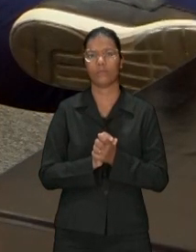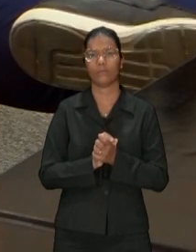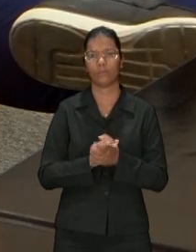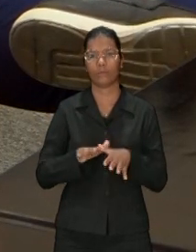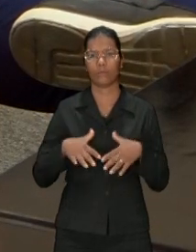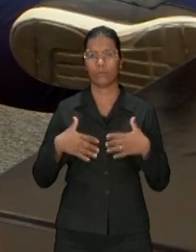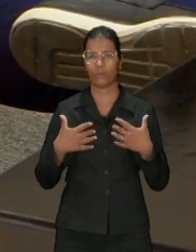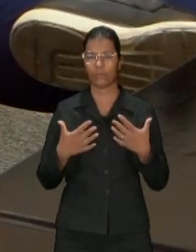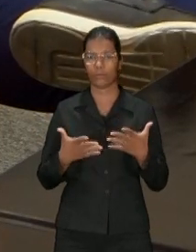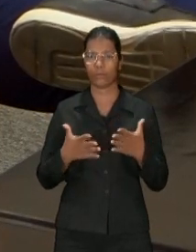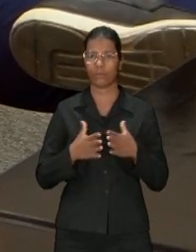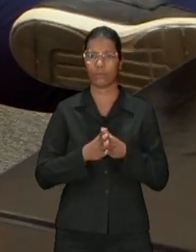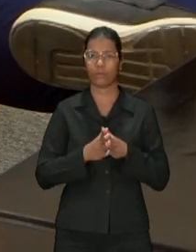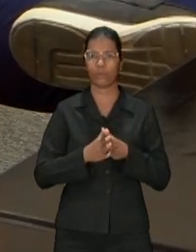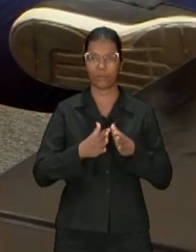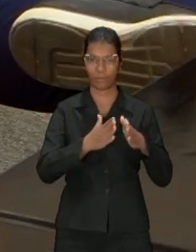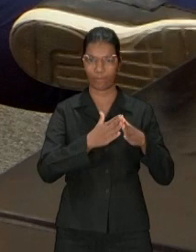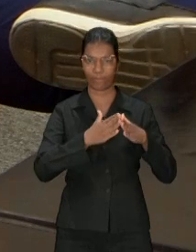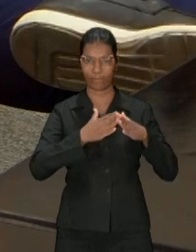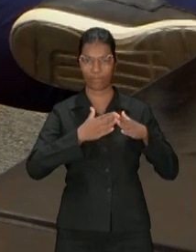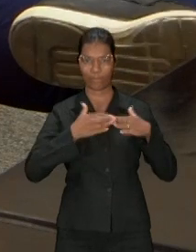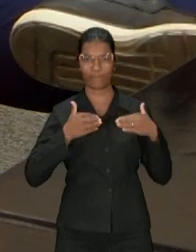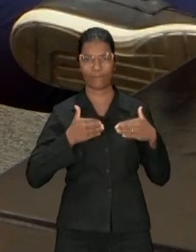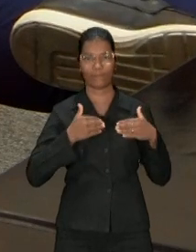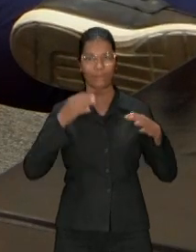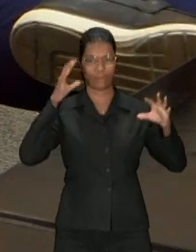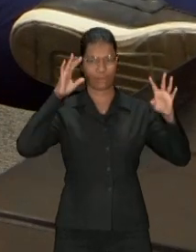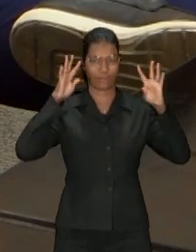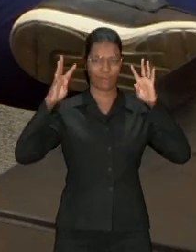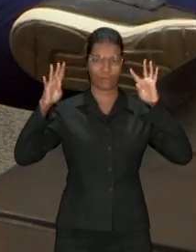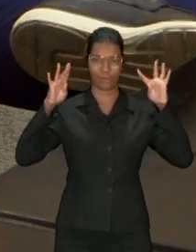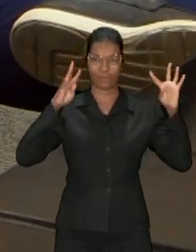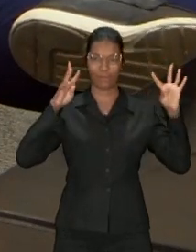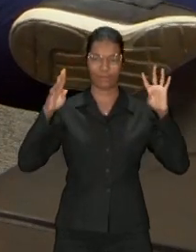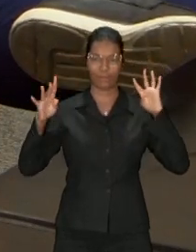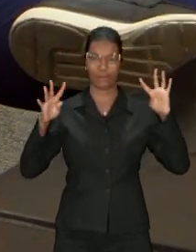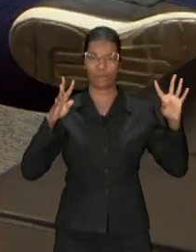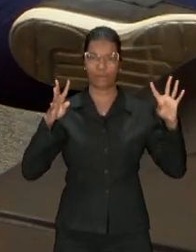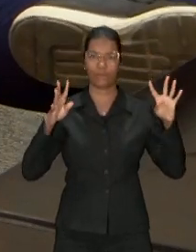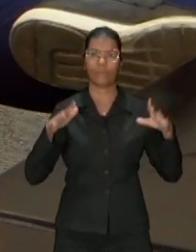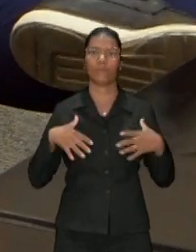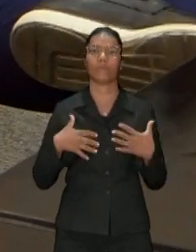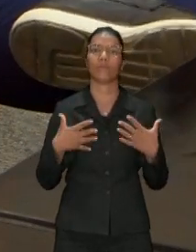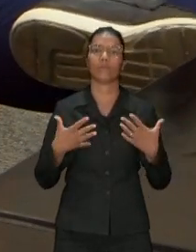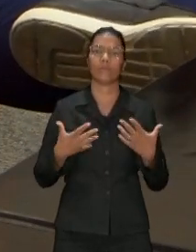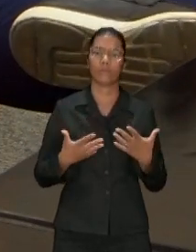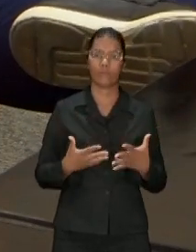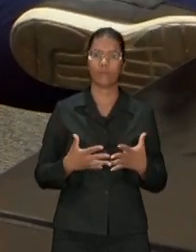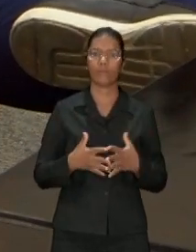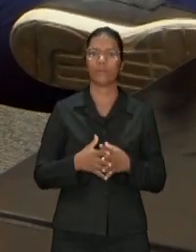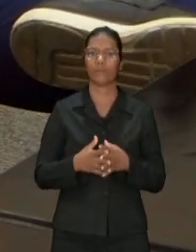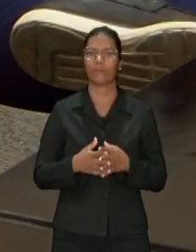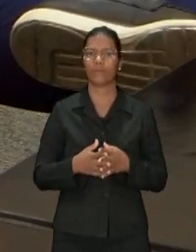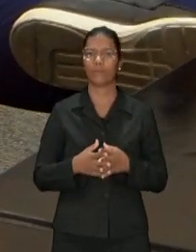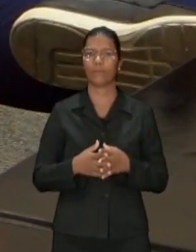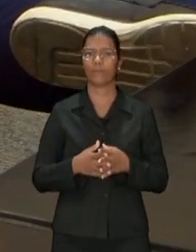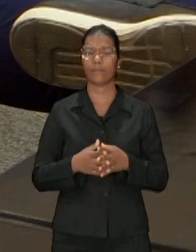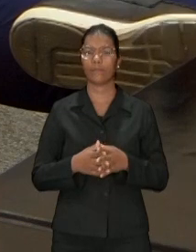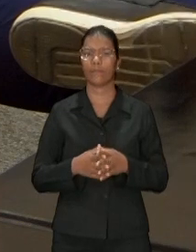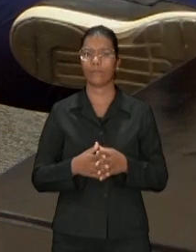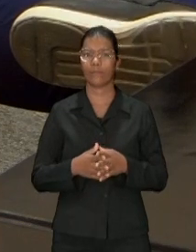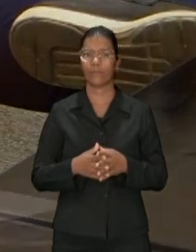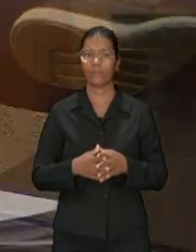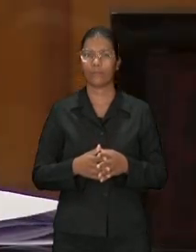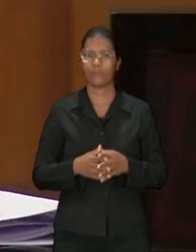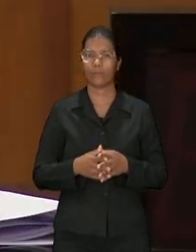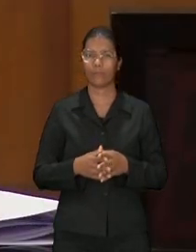licença para essa pequena reflexão para poder declarar em alto e bom som que é nesse irretocável conceito